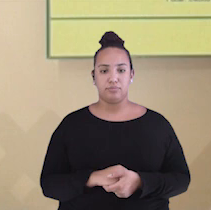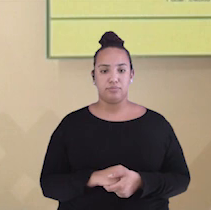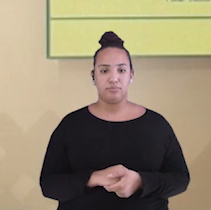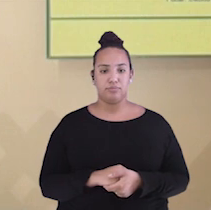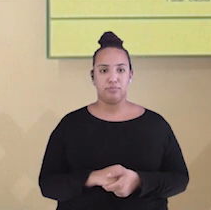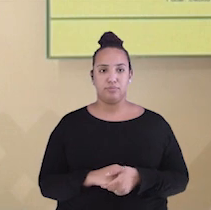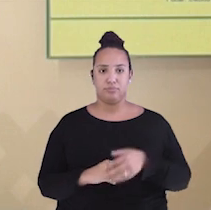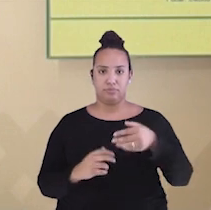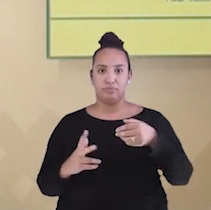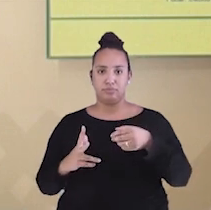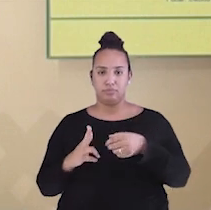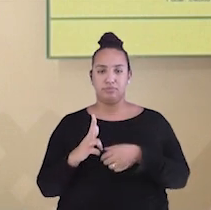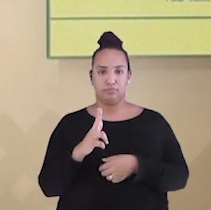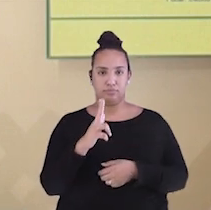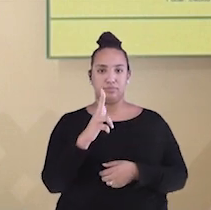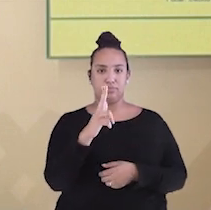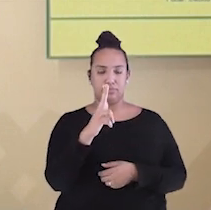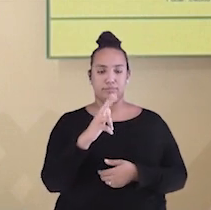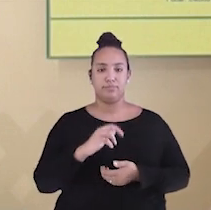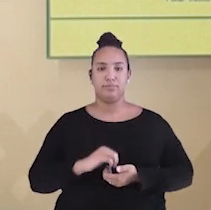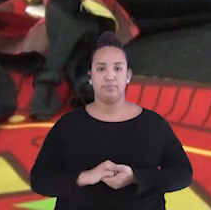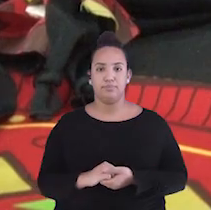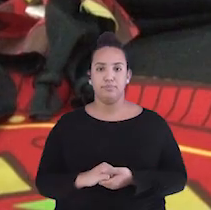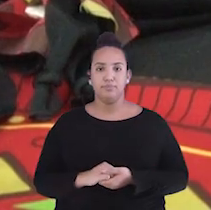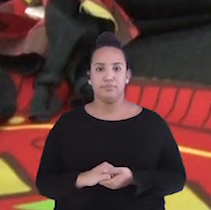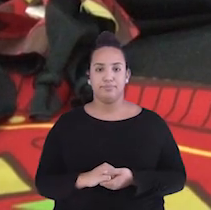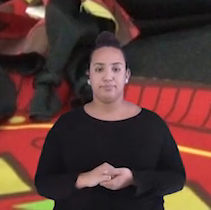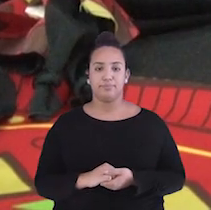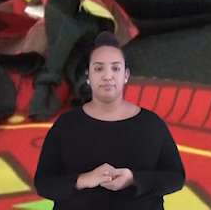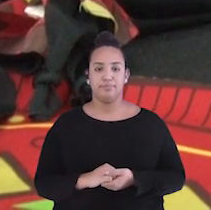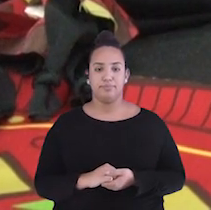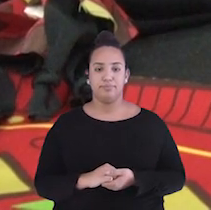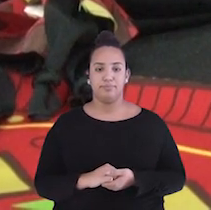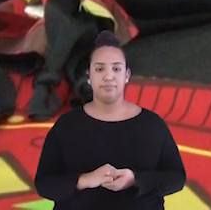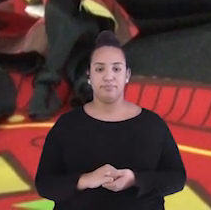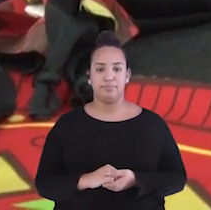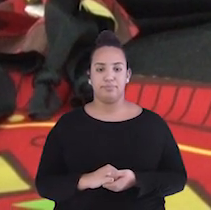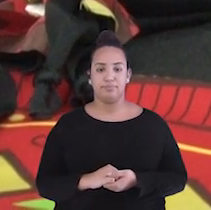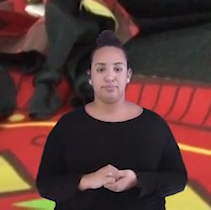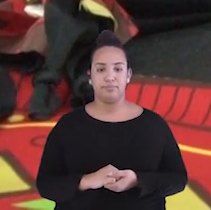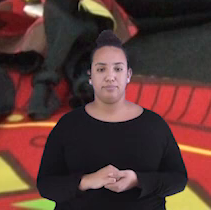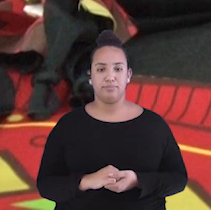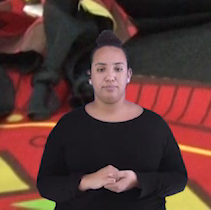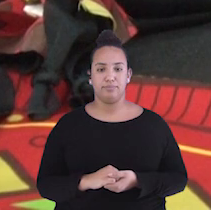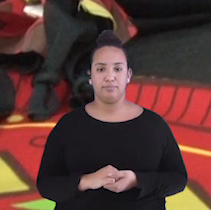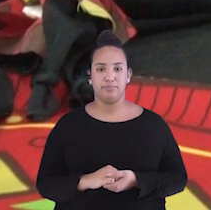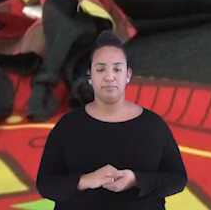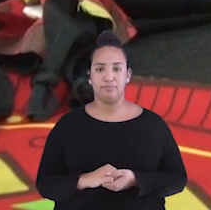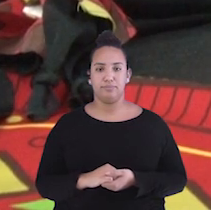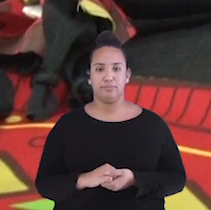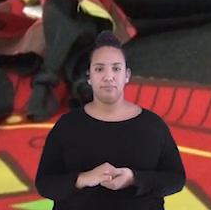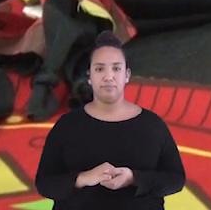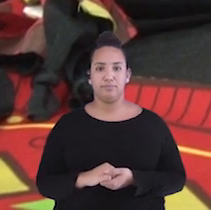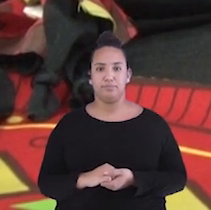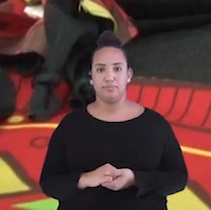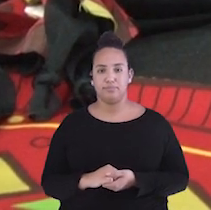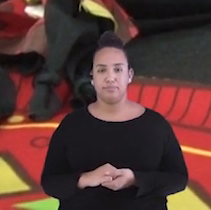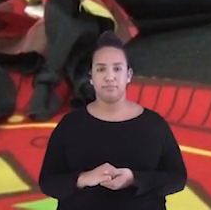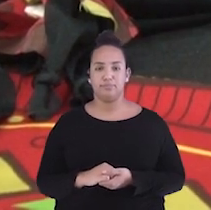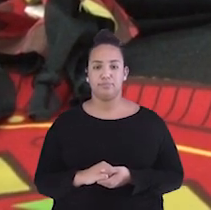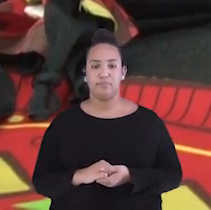tecido todo? Isso, o tecido todo até em cima. Até no nó. Isso, até no nó, tá,